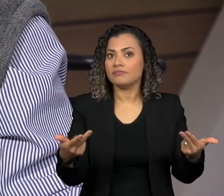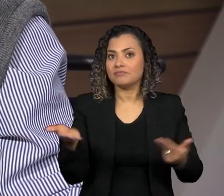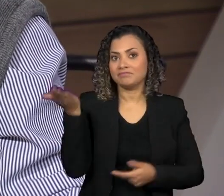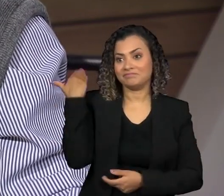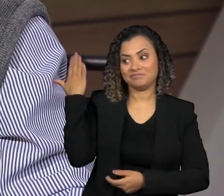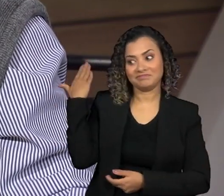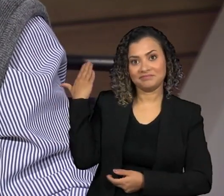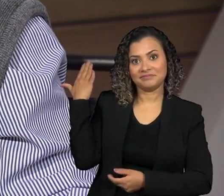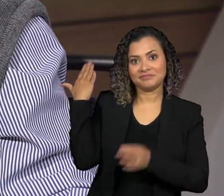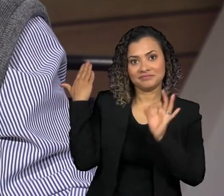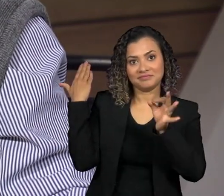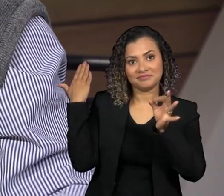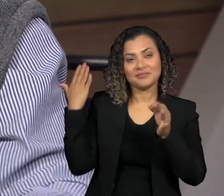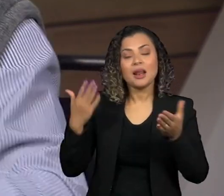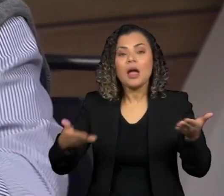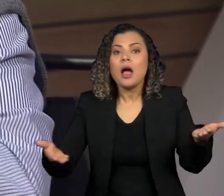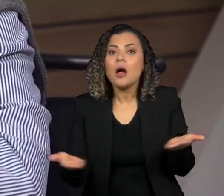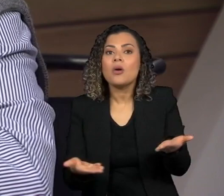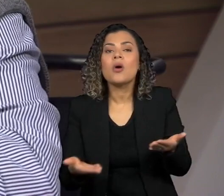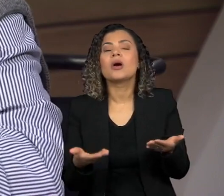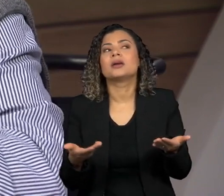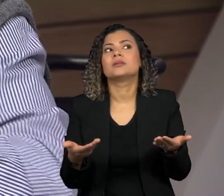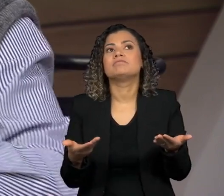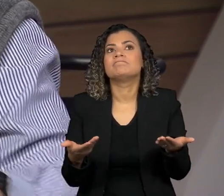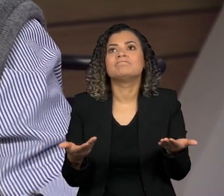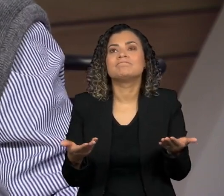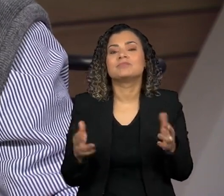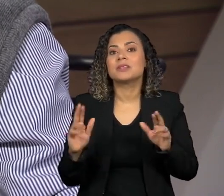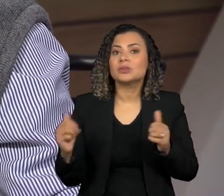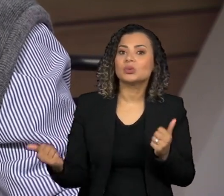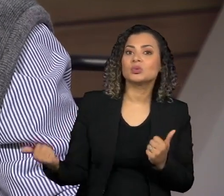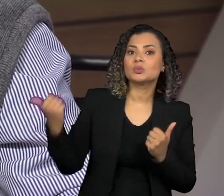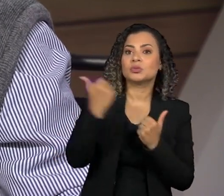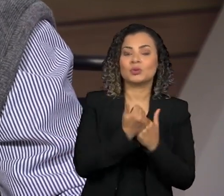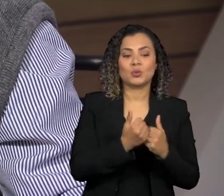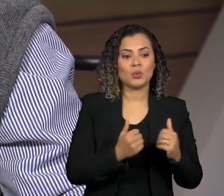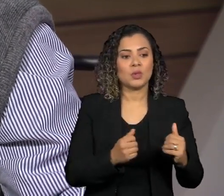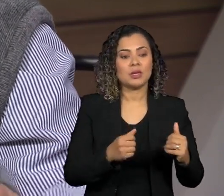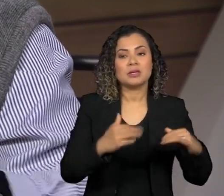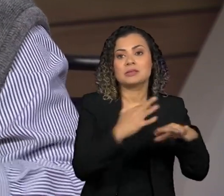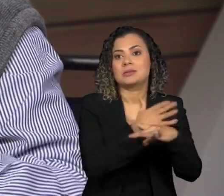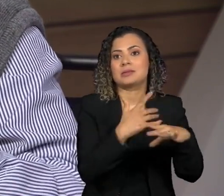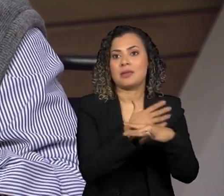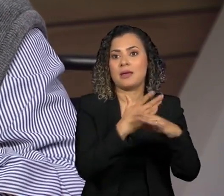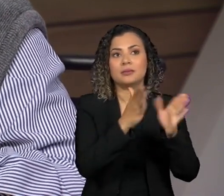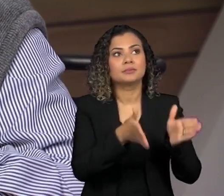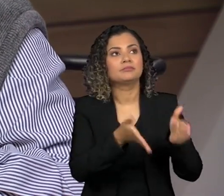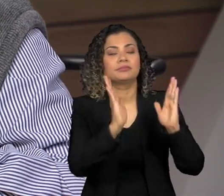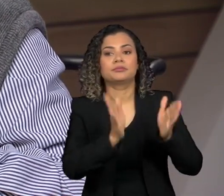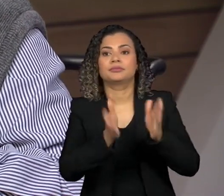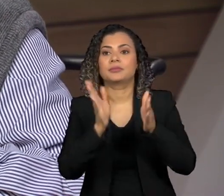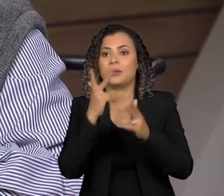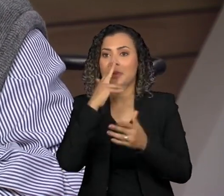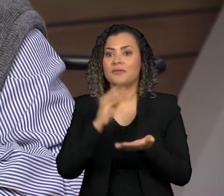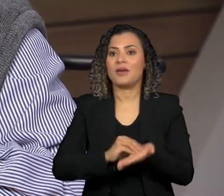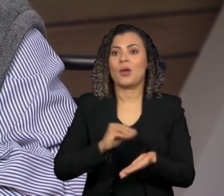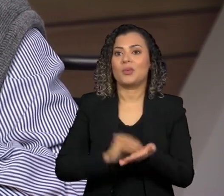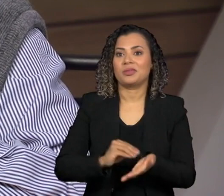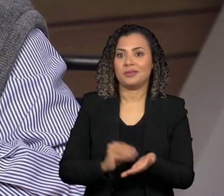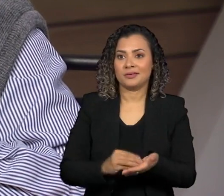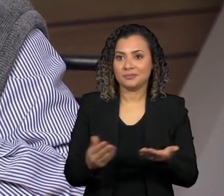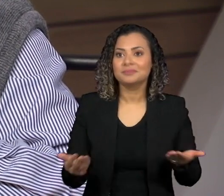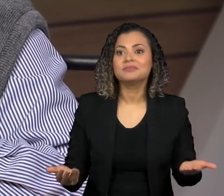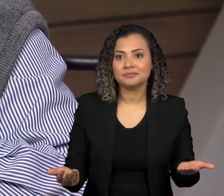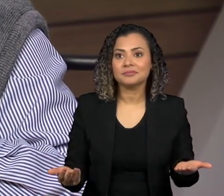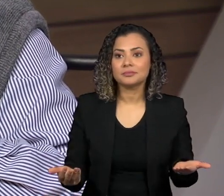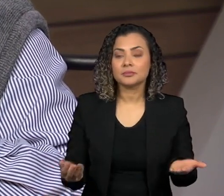E quando você tira isso e coloca na cidade, chega um momento que passa a fazer falta. E